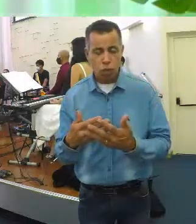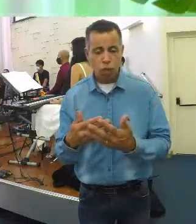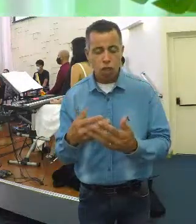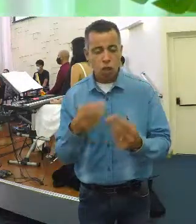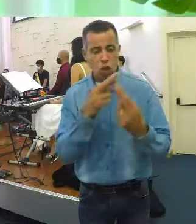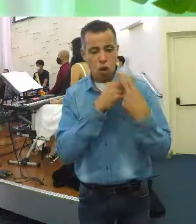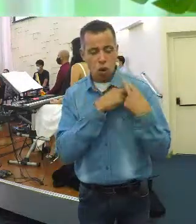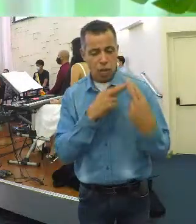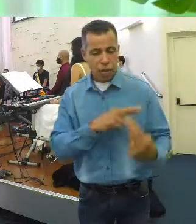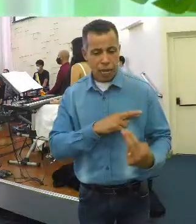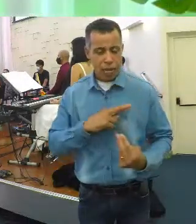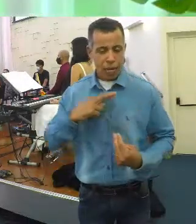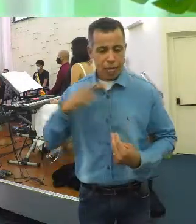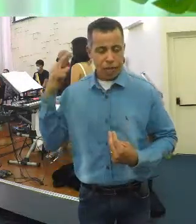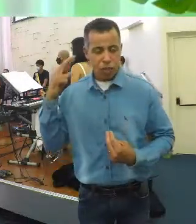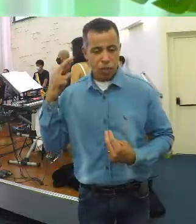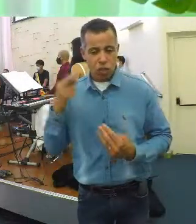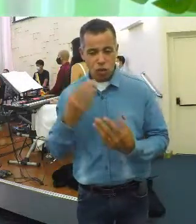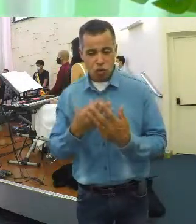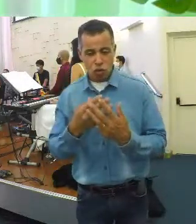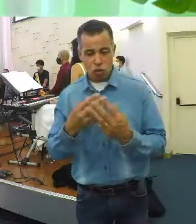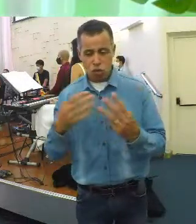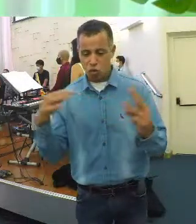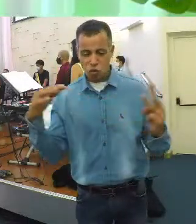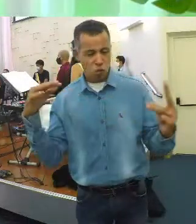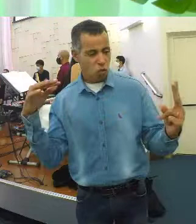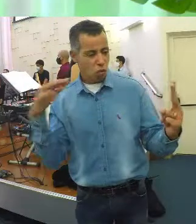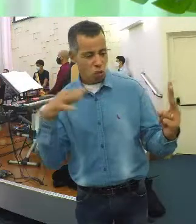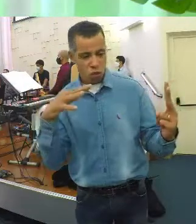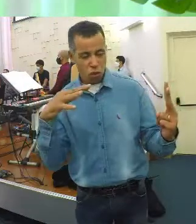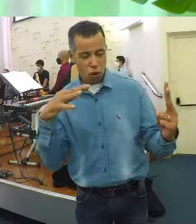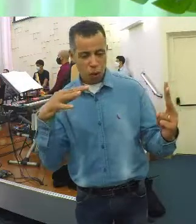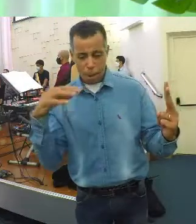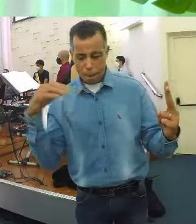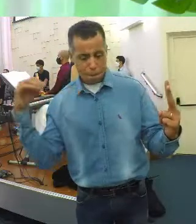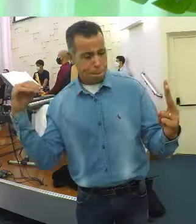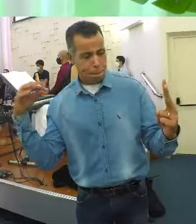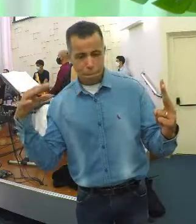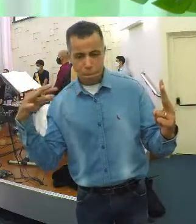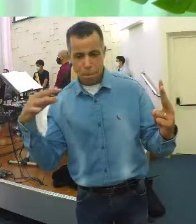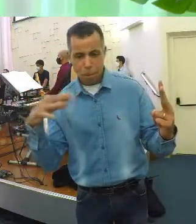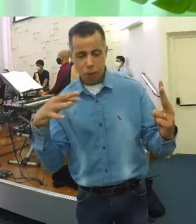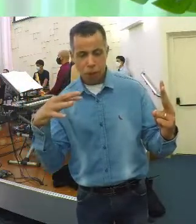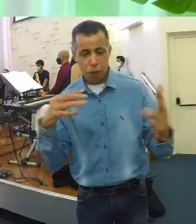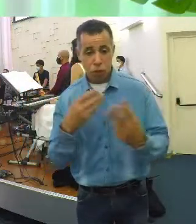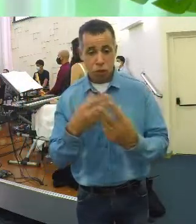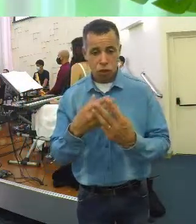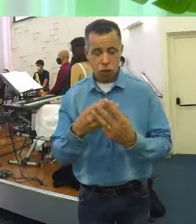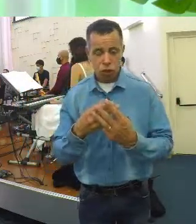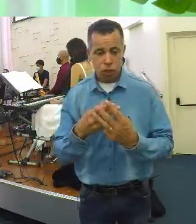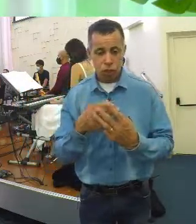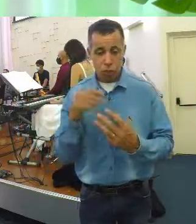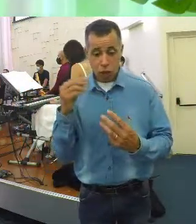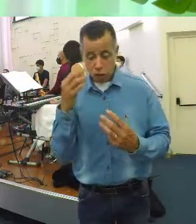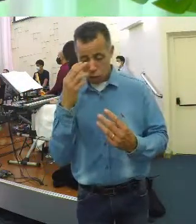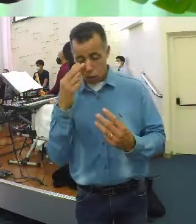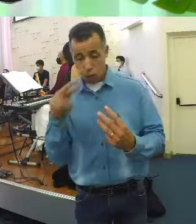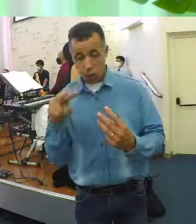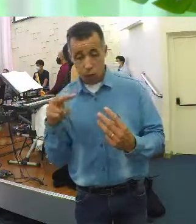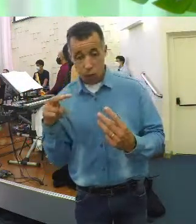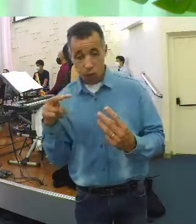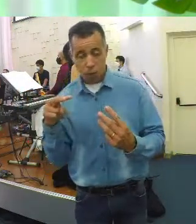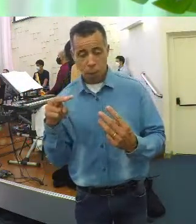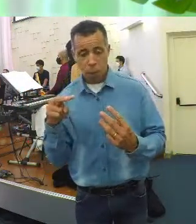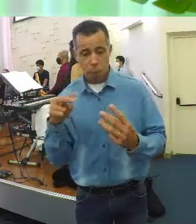religião judaica, viram as multidões desejando ir à sinagoga, não para ouvi-los,